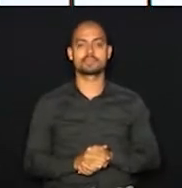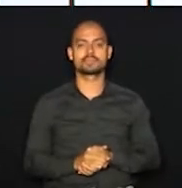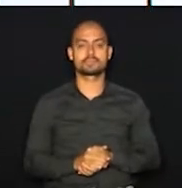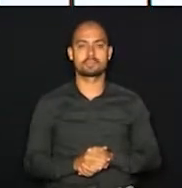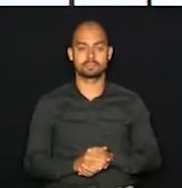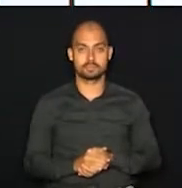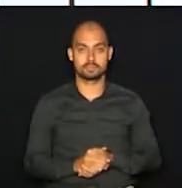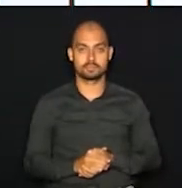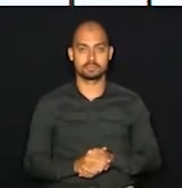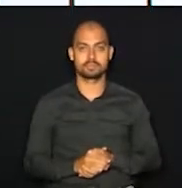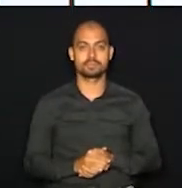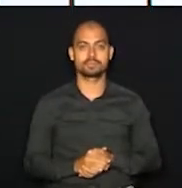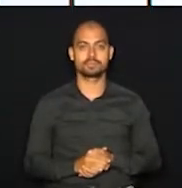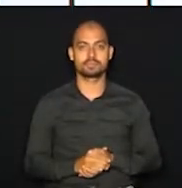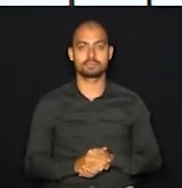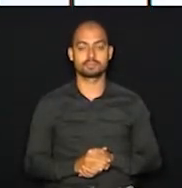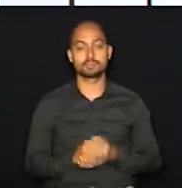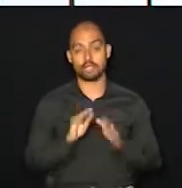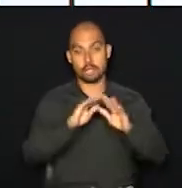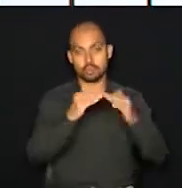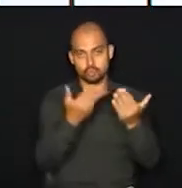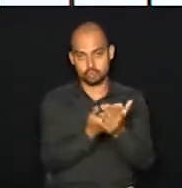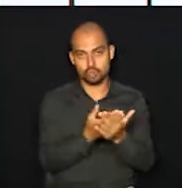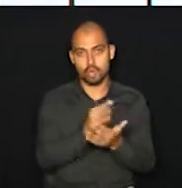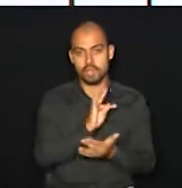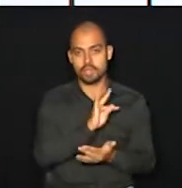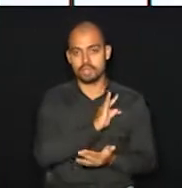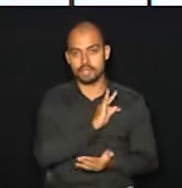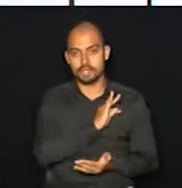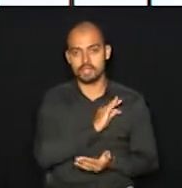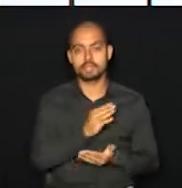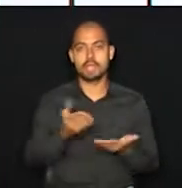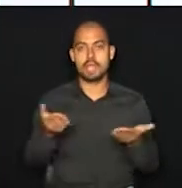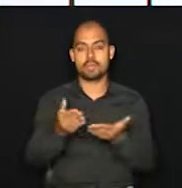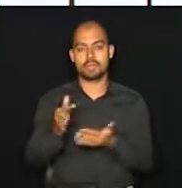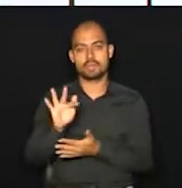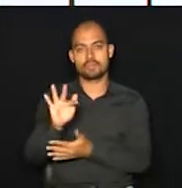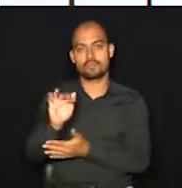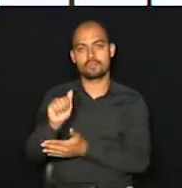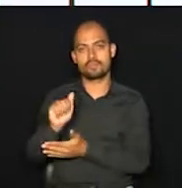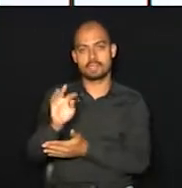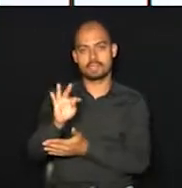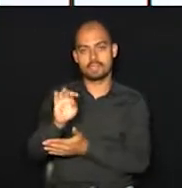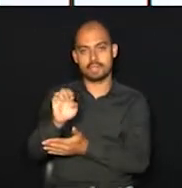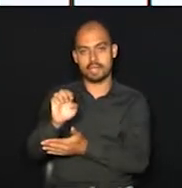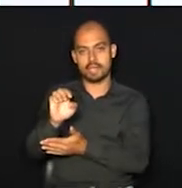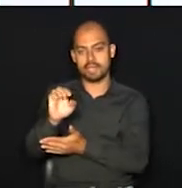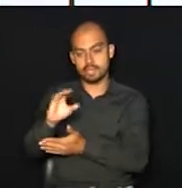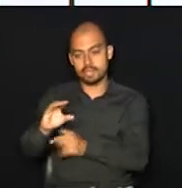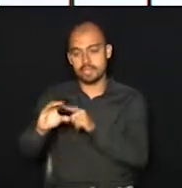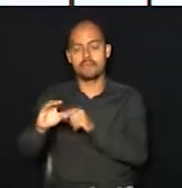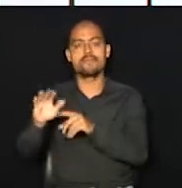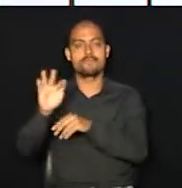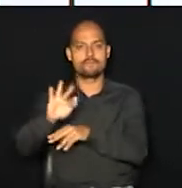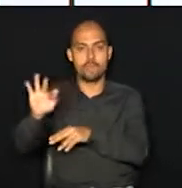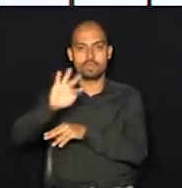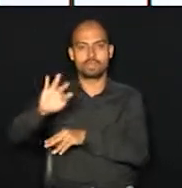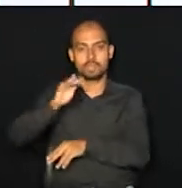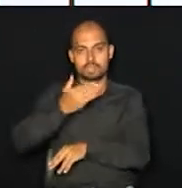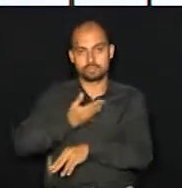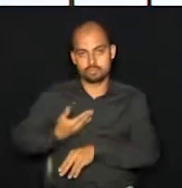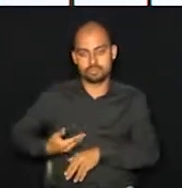www.vestibulinhoetec.com.br para as escolas técnicas e para as FATECs, que são as faculdades públicas do estado, é